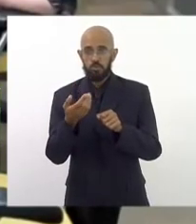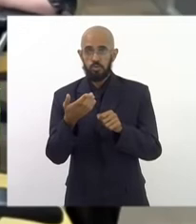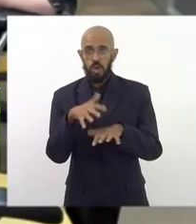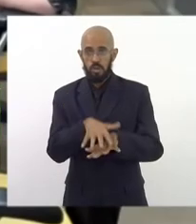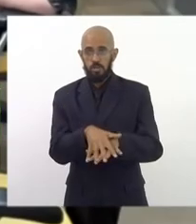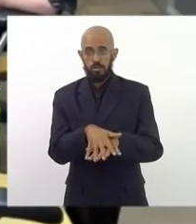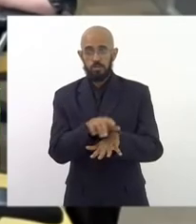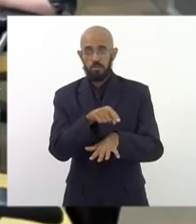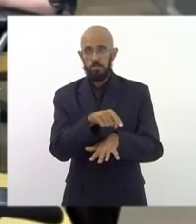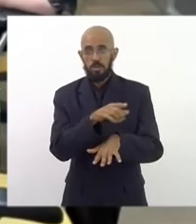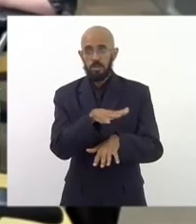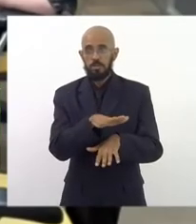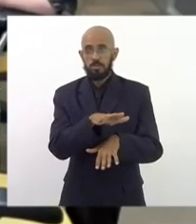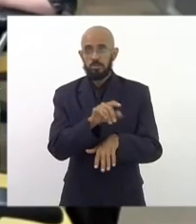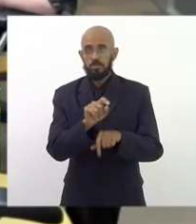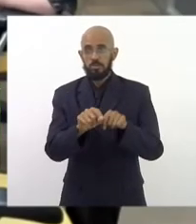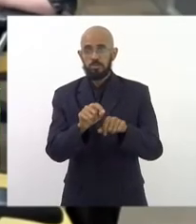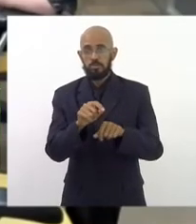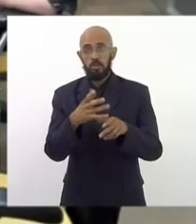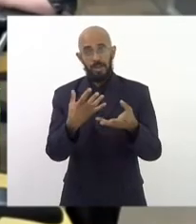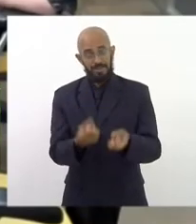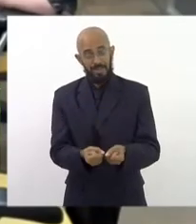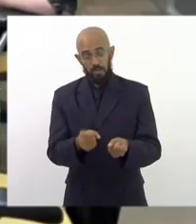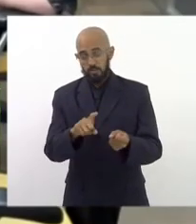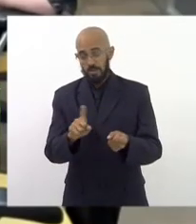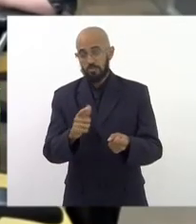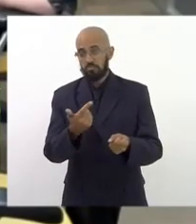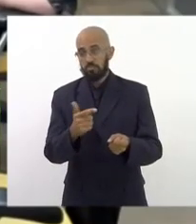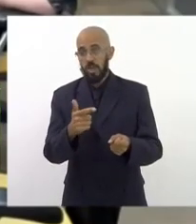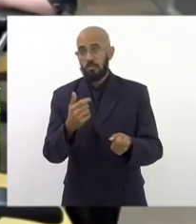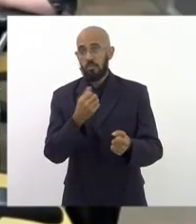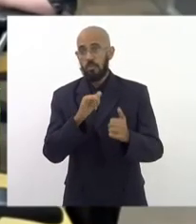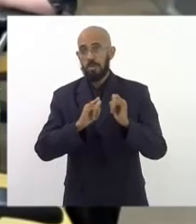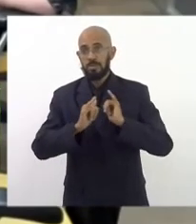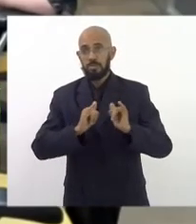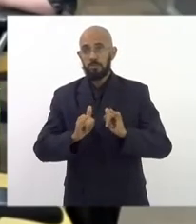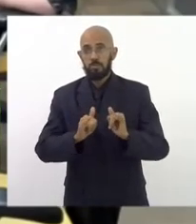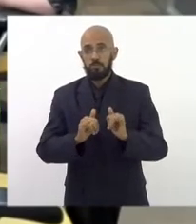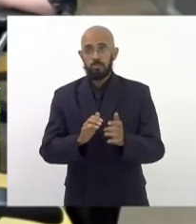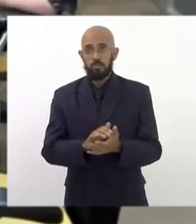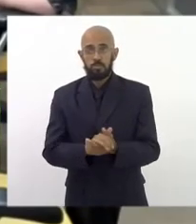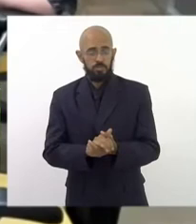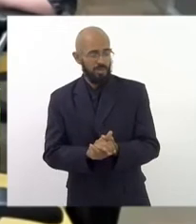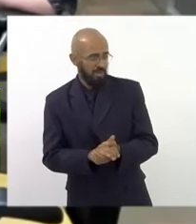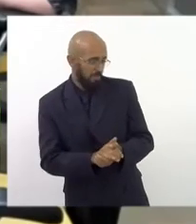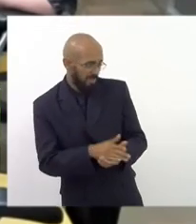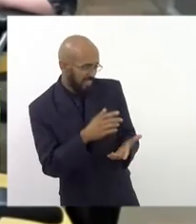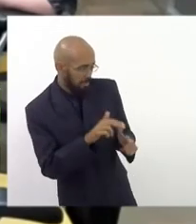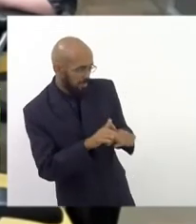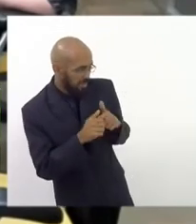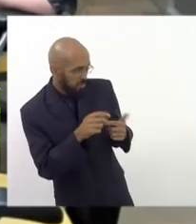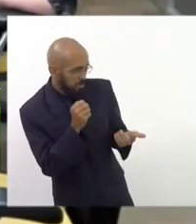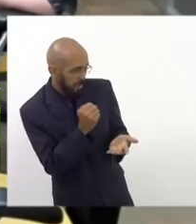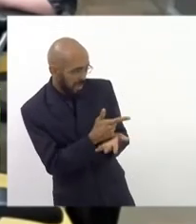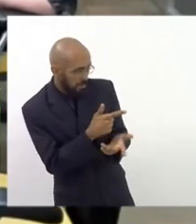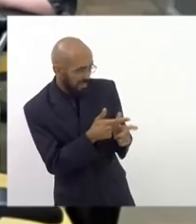ela tirada daqui. Tá, eu acho que não é. É porque é pagamento, né? É pagamento da dívida, mas eu acho